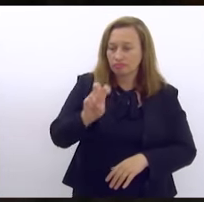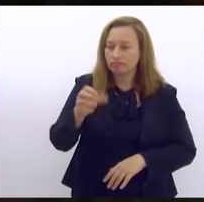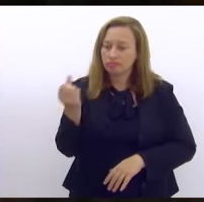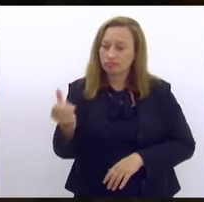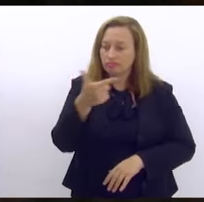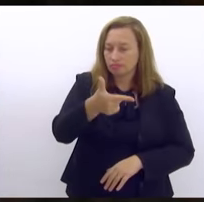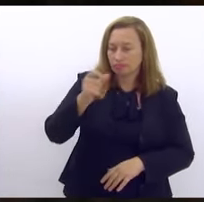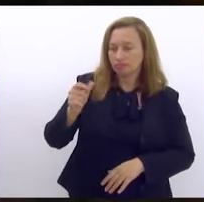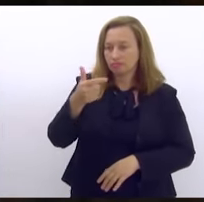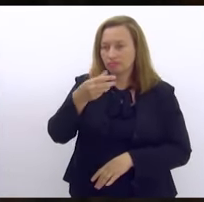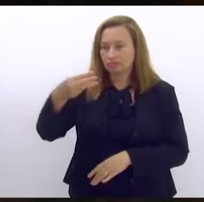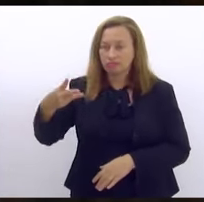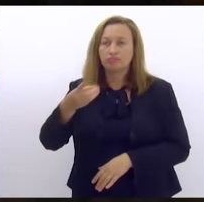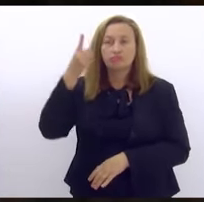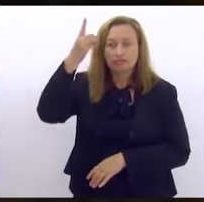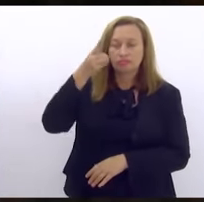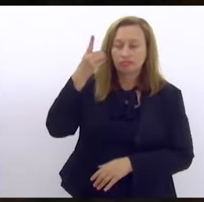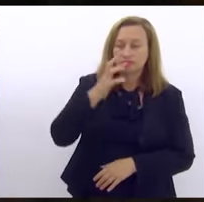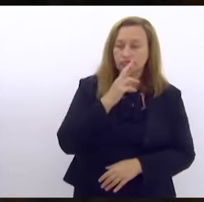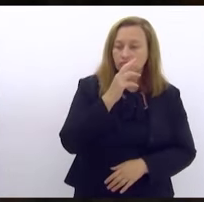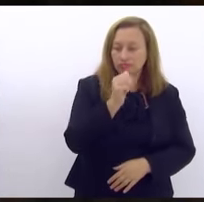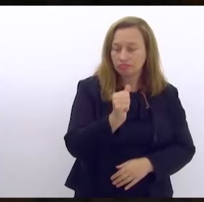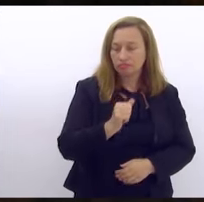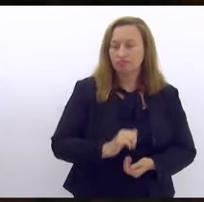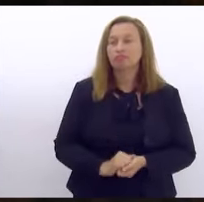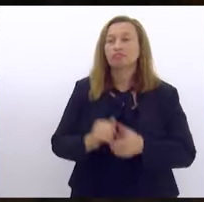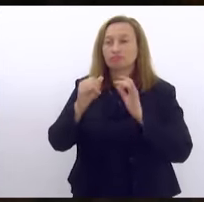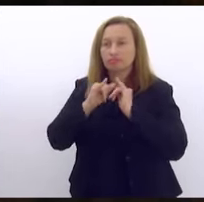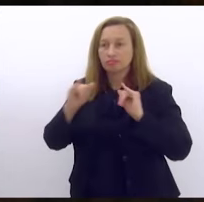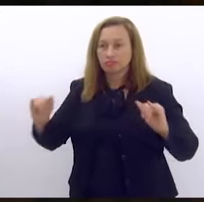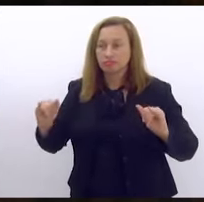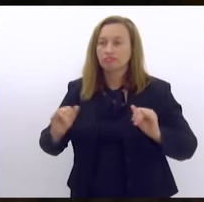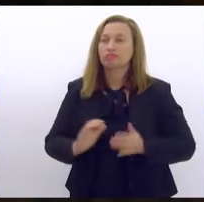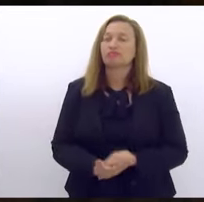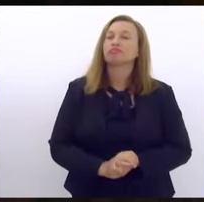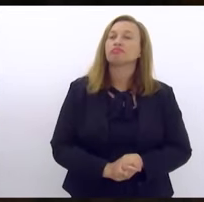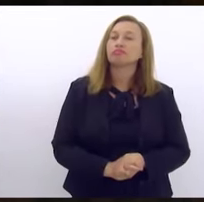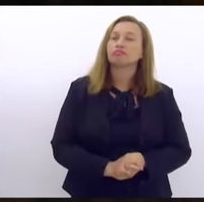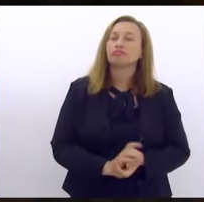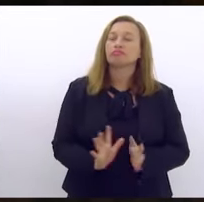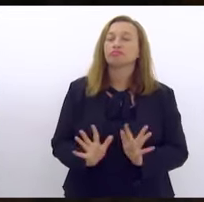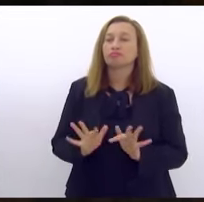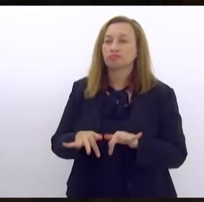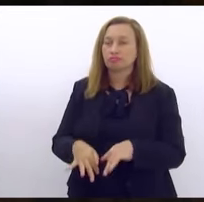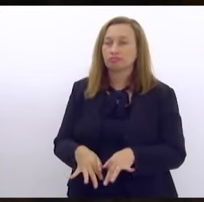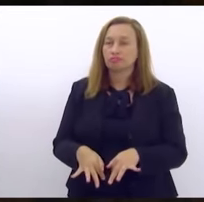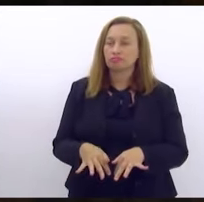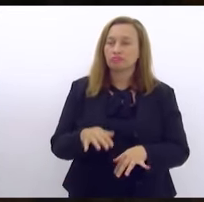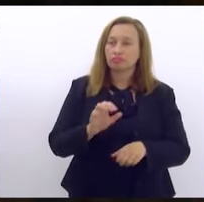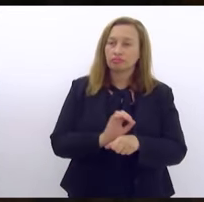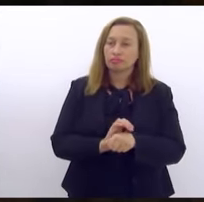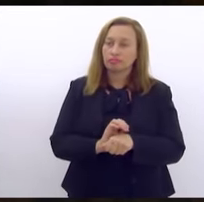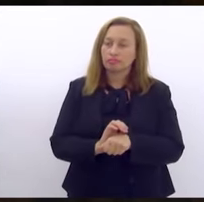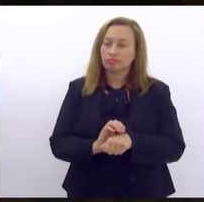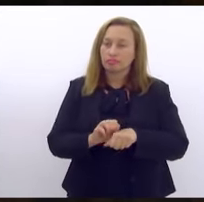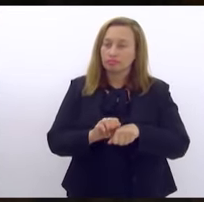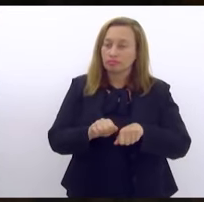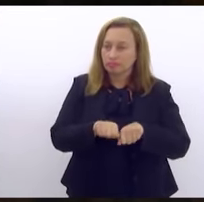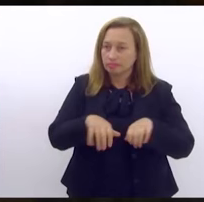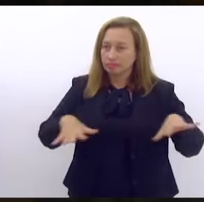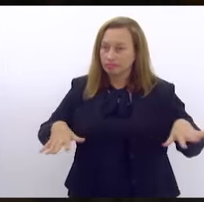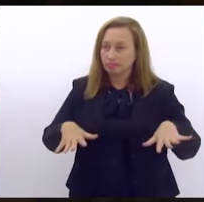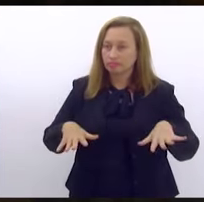1056/2023, de autoria do deputado Rodrigo Amorim, que declara o fim da pandemia do